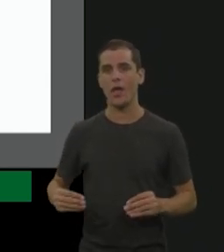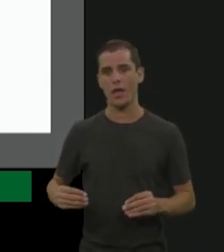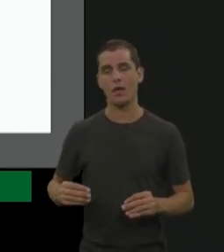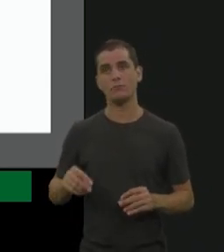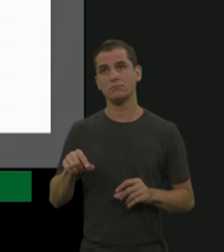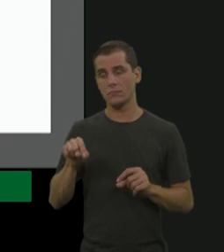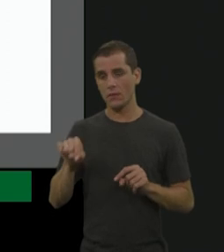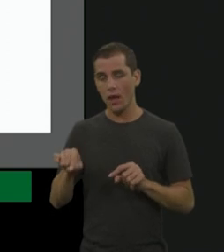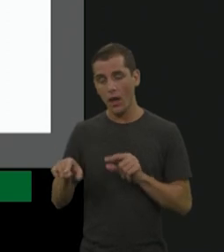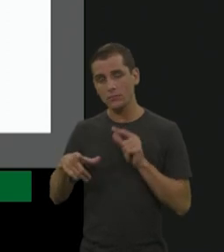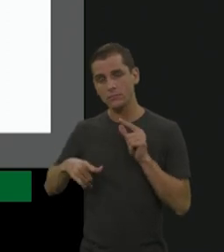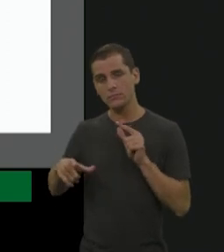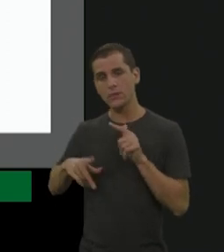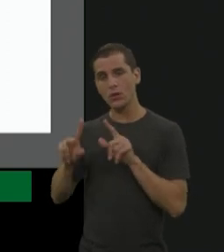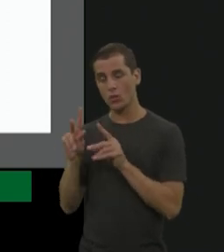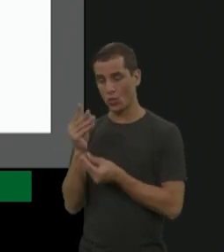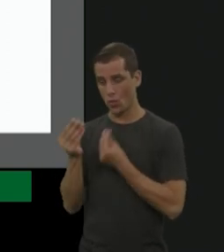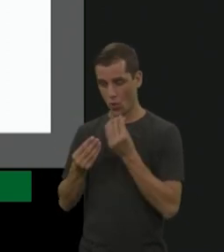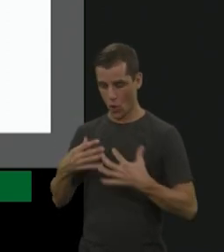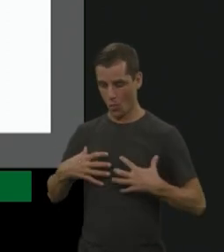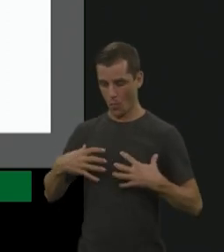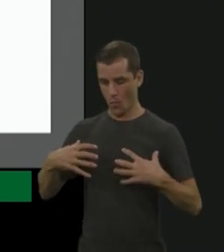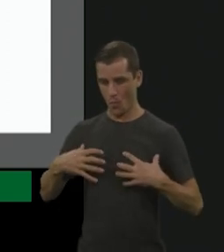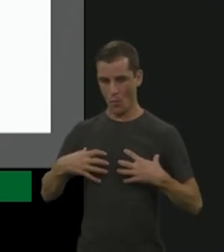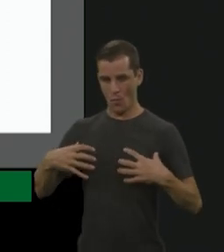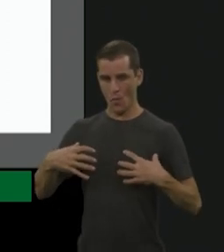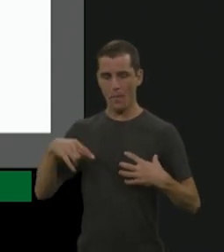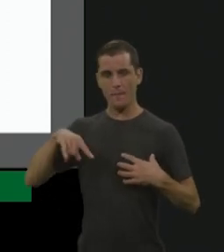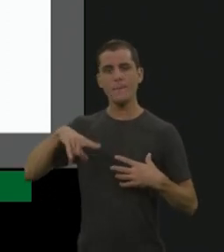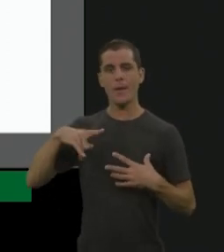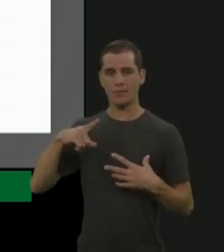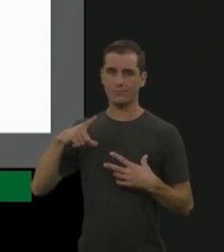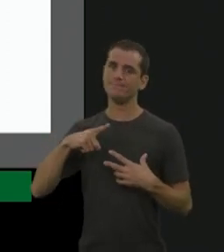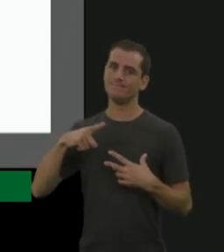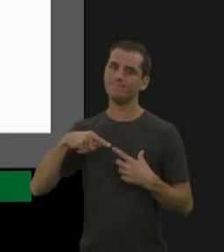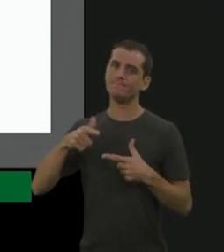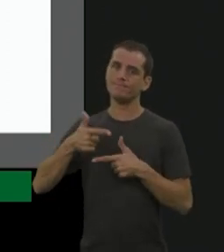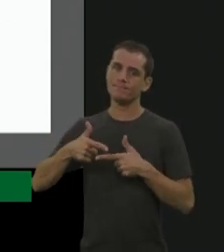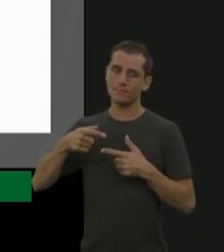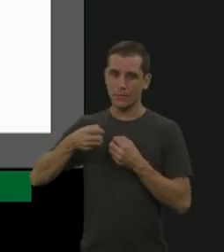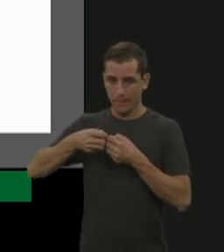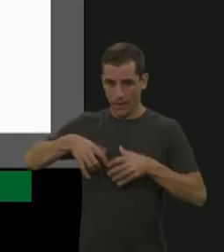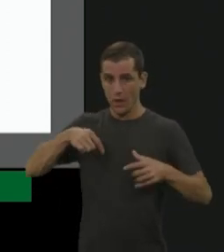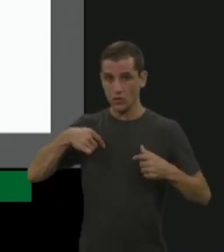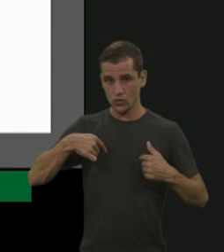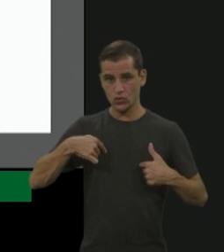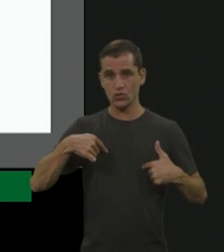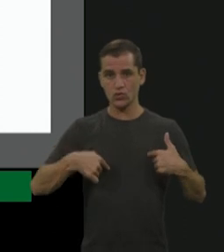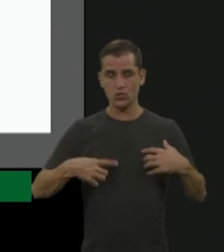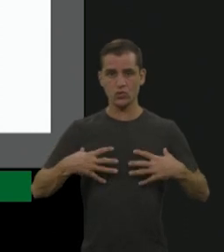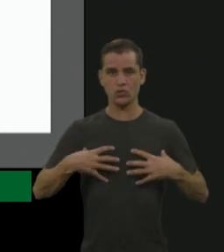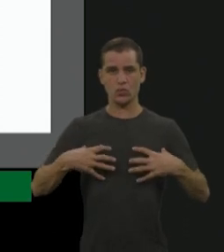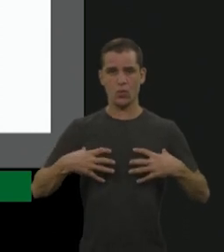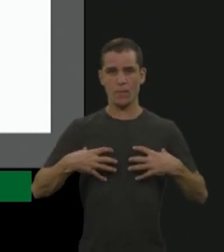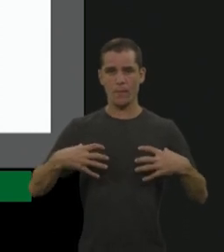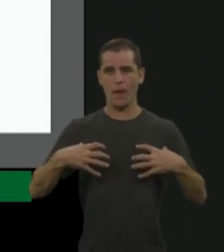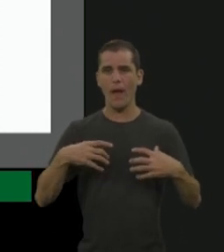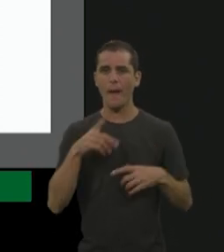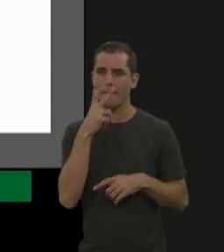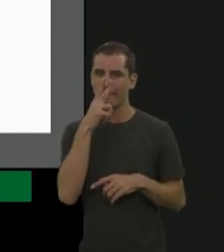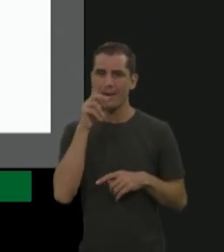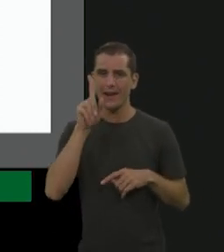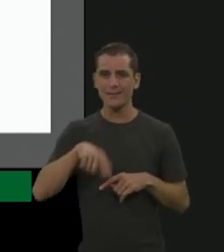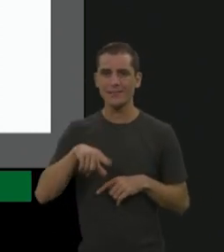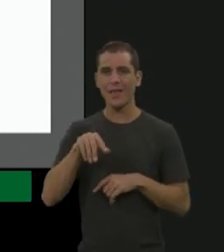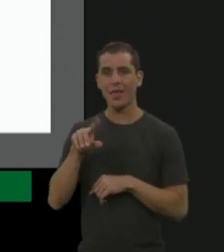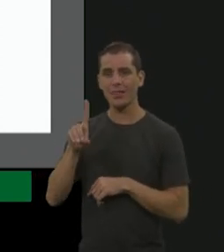sistema imune ataca o pulmão, ataca aqueles macrófagos, né, e faz fibrose pulmonar. Isso leva a um quadro de como se fosse um DPOC, como